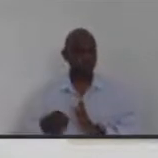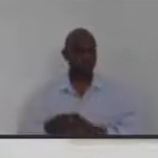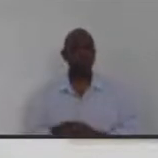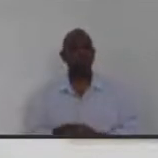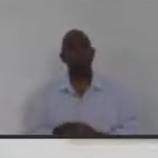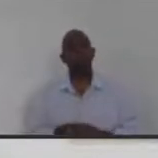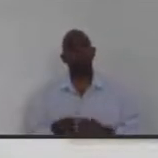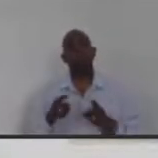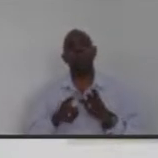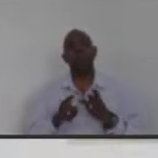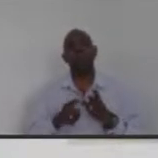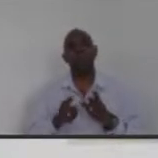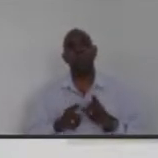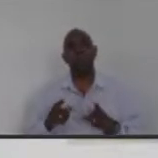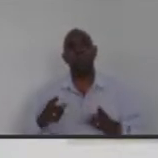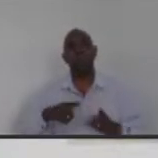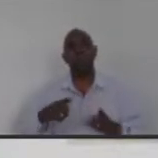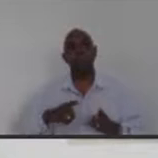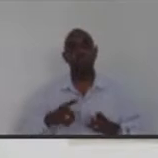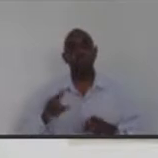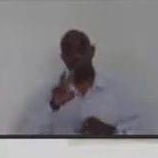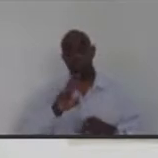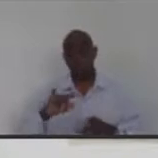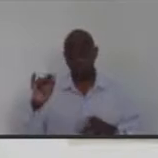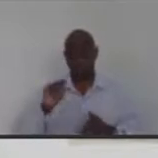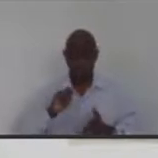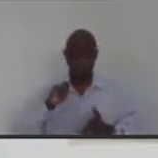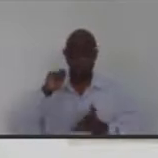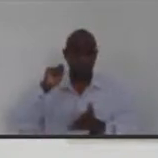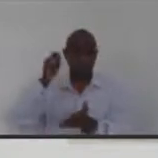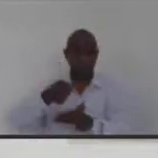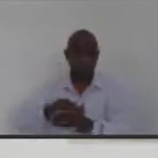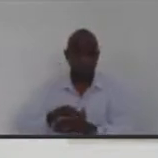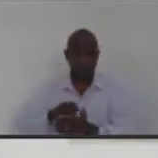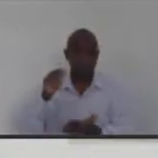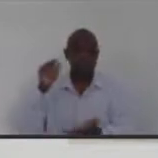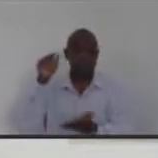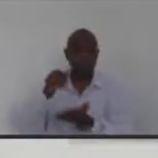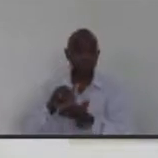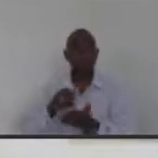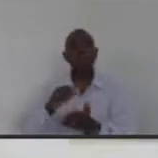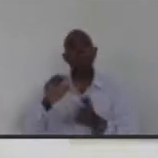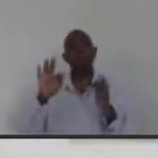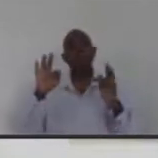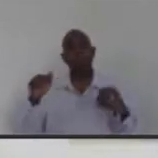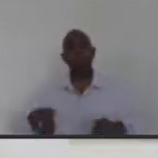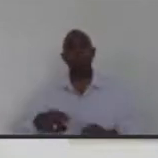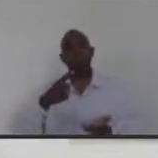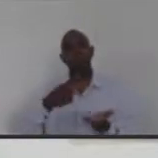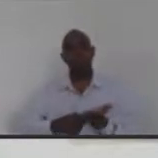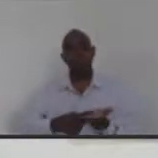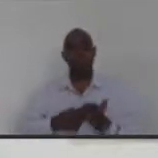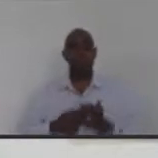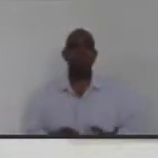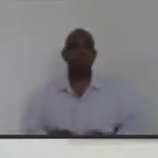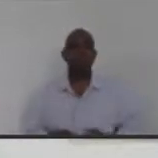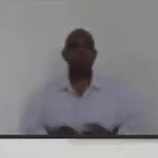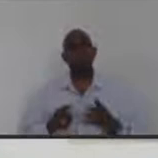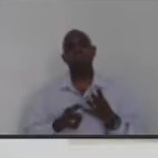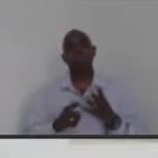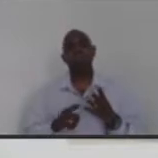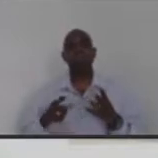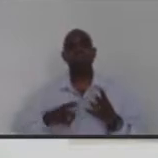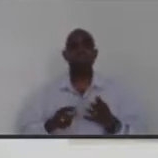Terceiro, qual o valor previsto que ainda será pago até a data fim do contrato? Quarto, quais são os prazos e condições